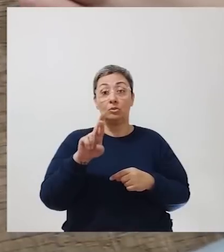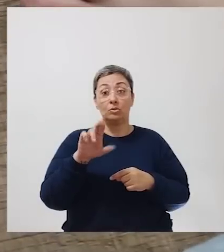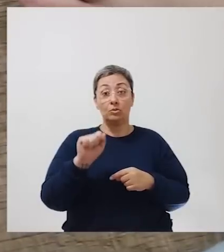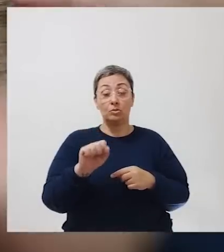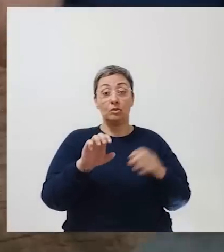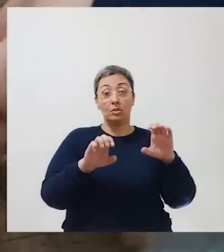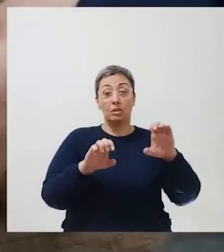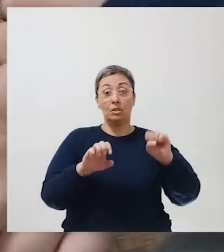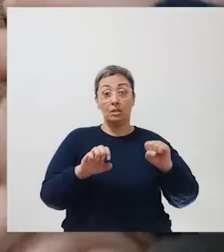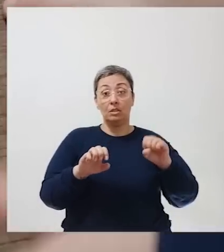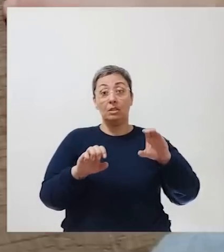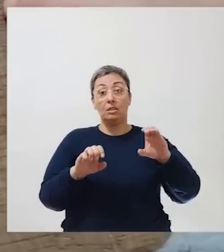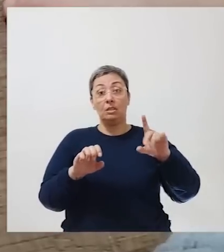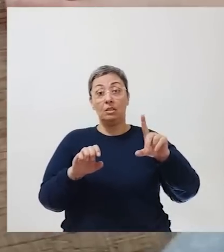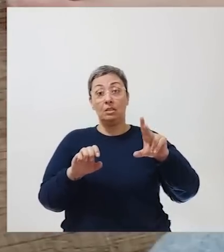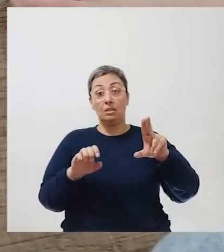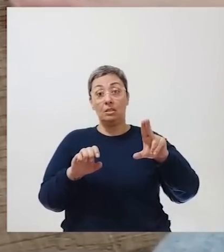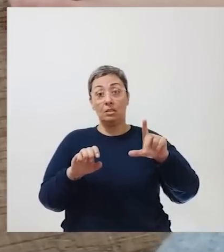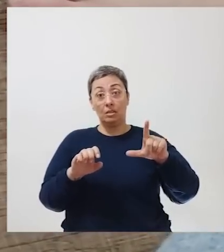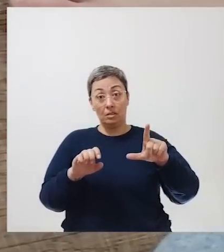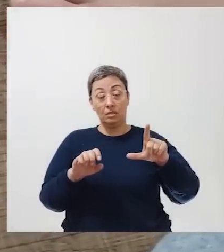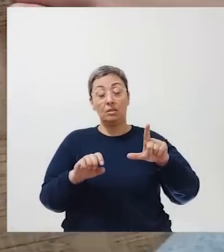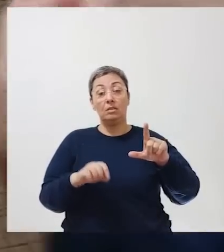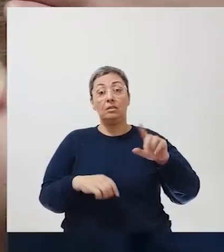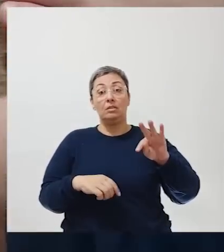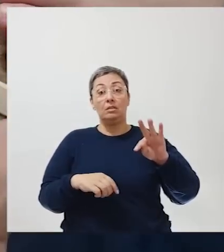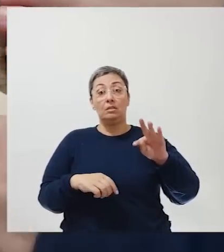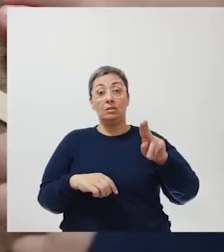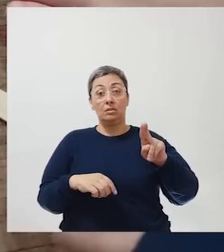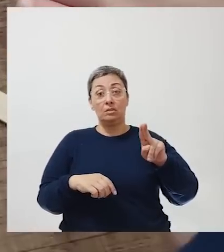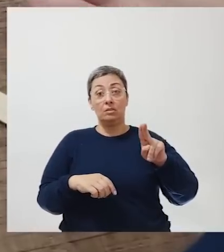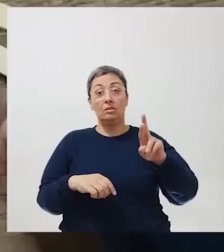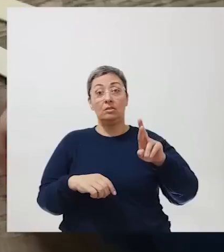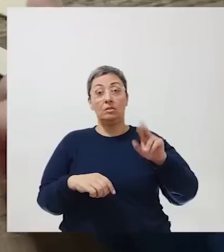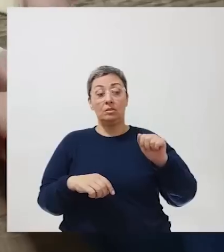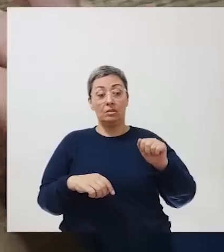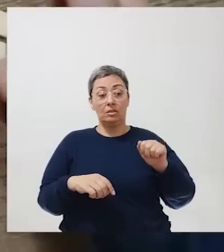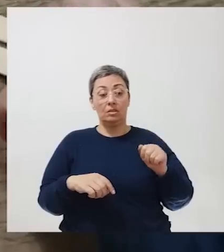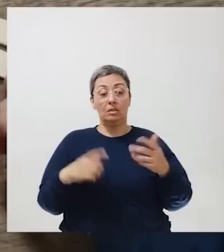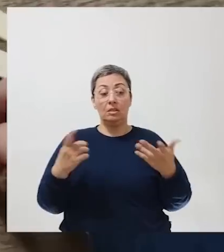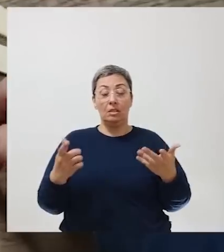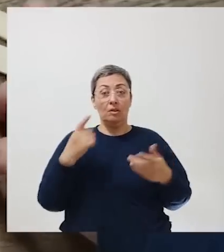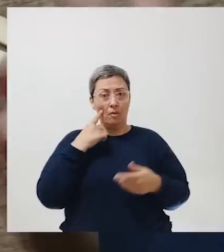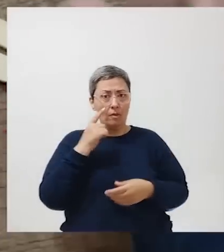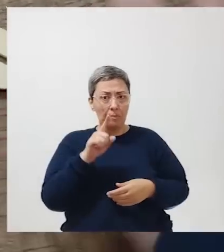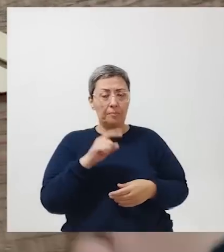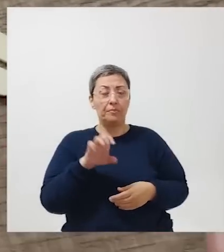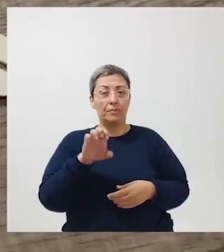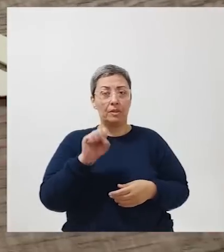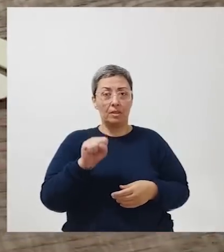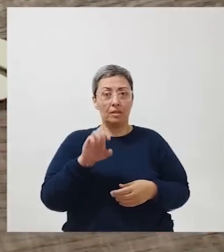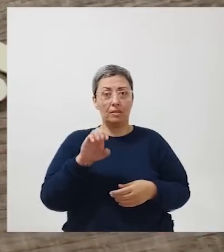Escultura. Vamos ver se tá certo?